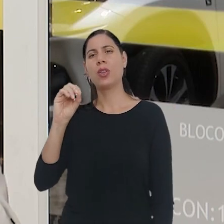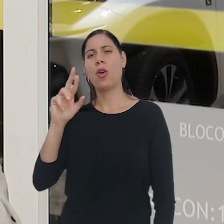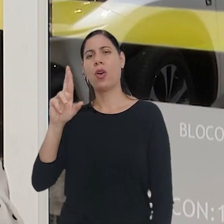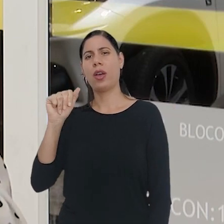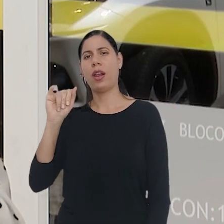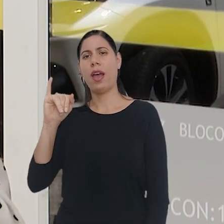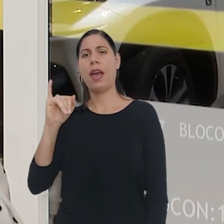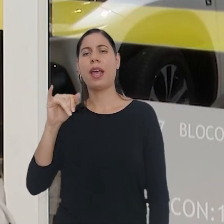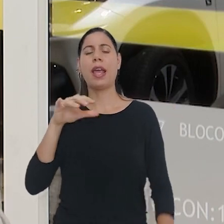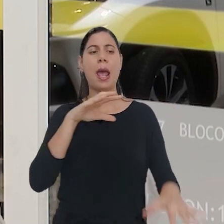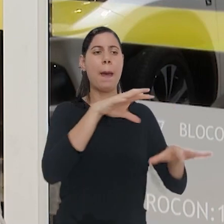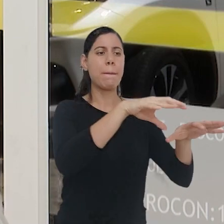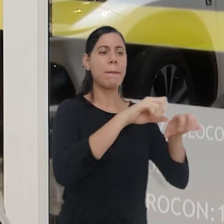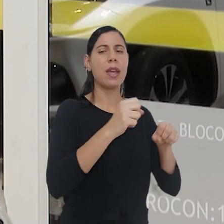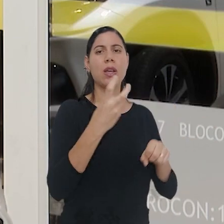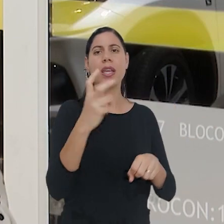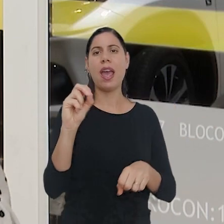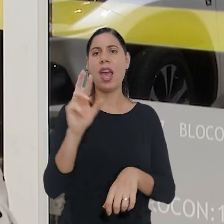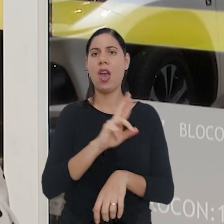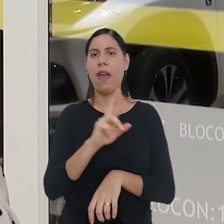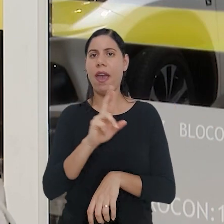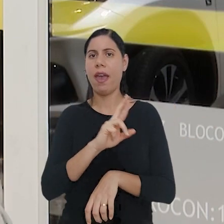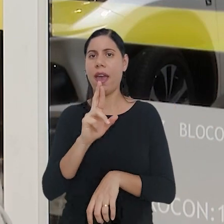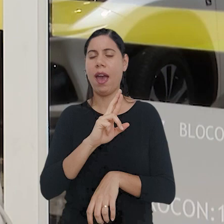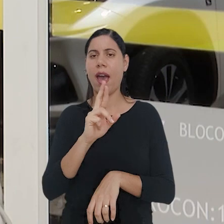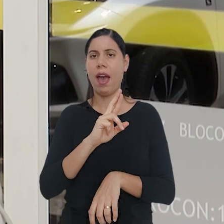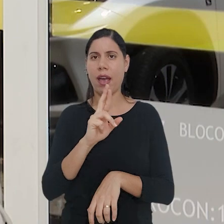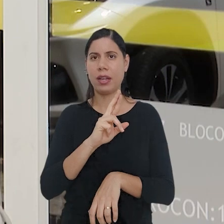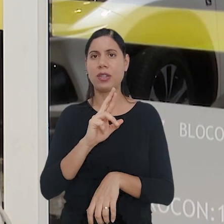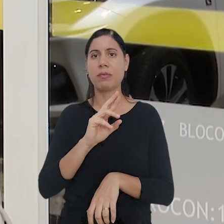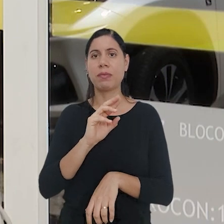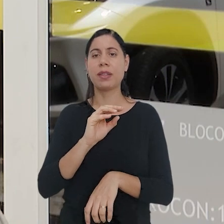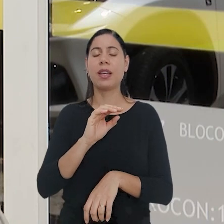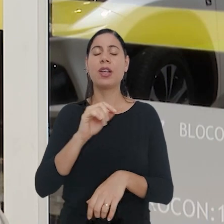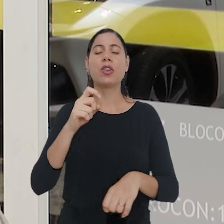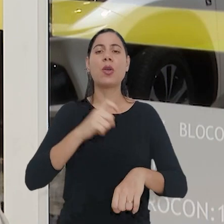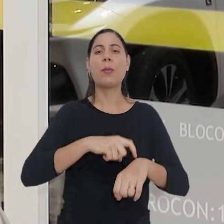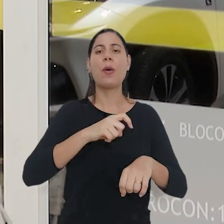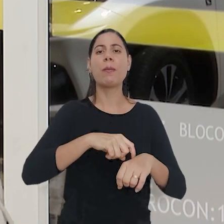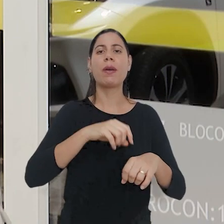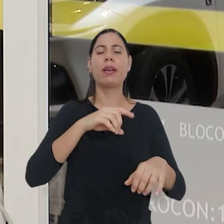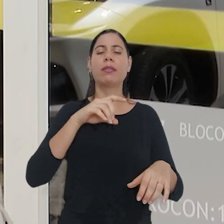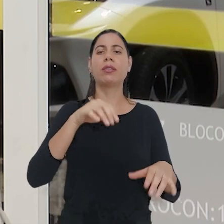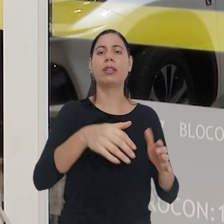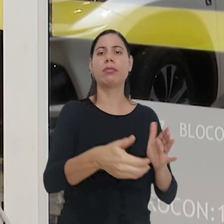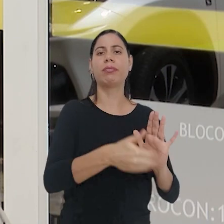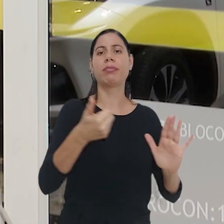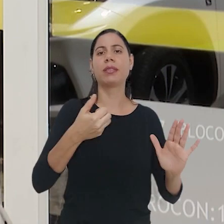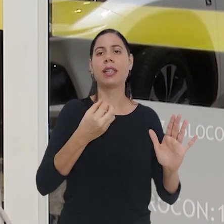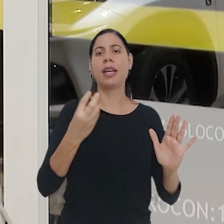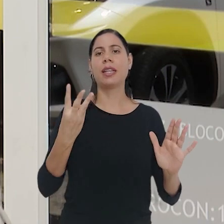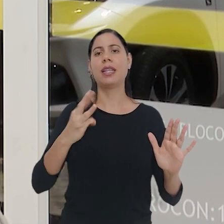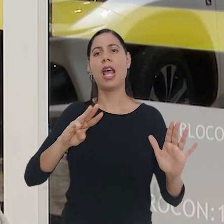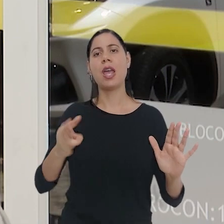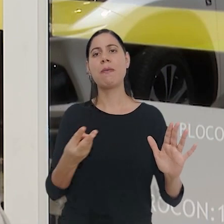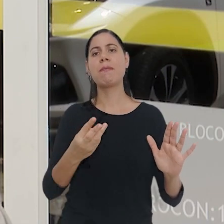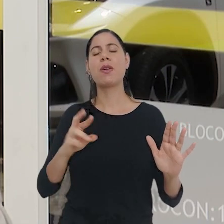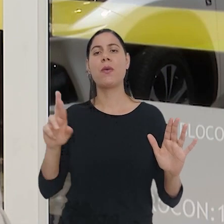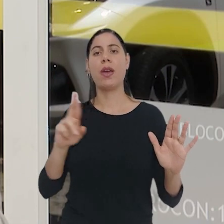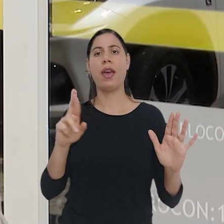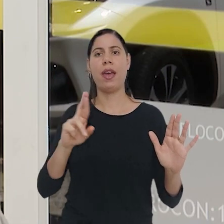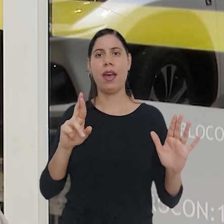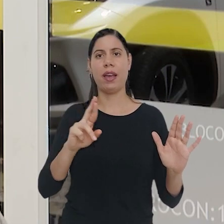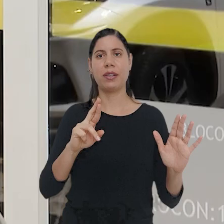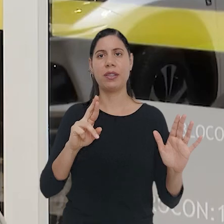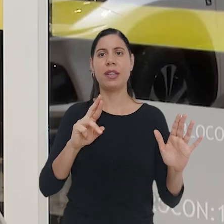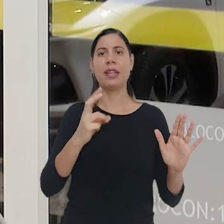Goiás, apropriou-se de R$ 500 ao efetuar um saque de R$ 3.500 da conta de um cliente e repassar